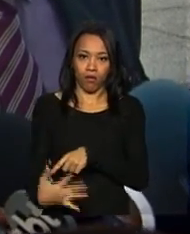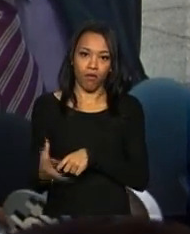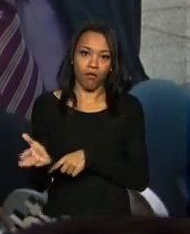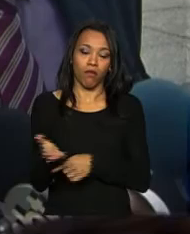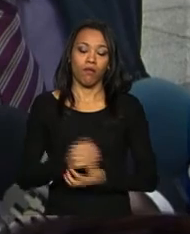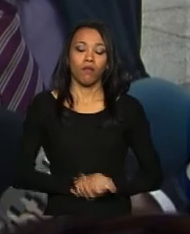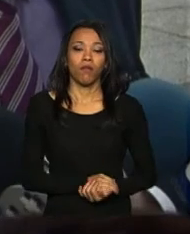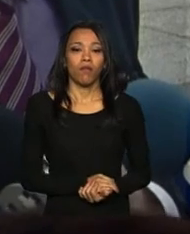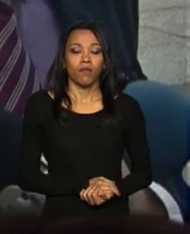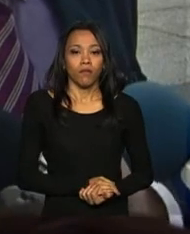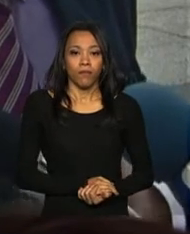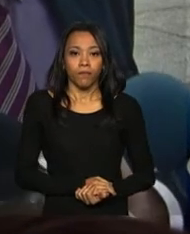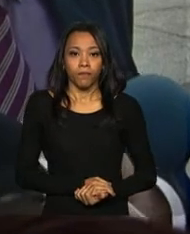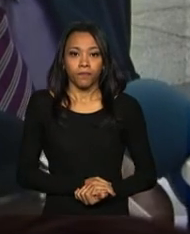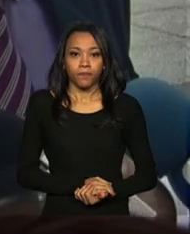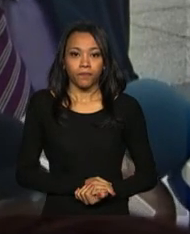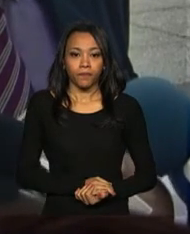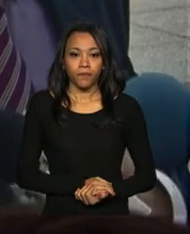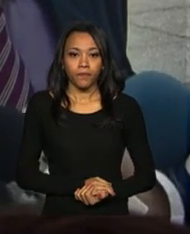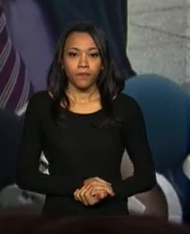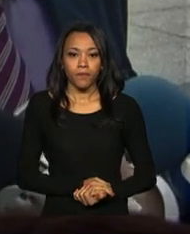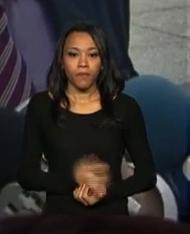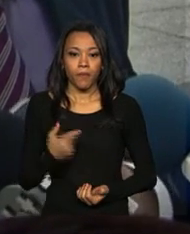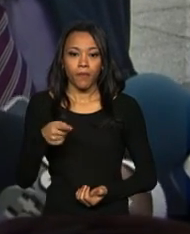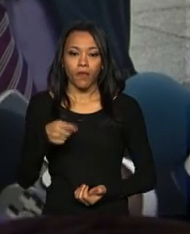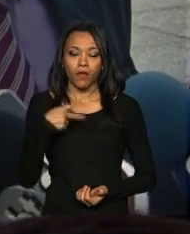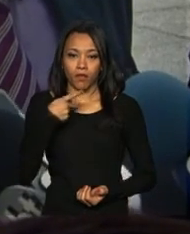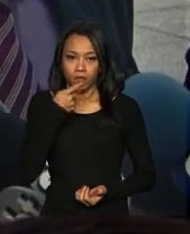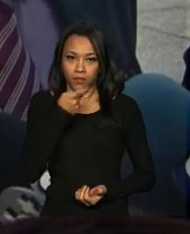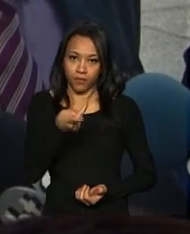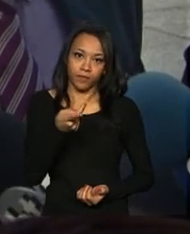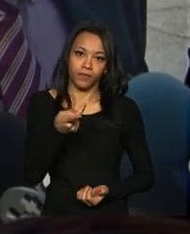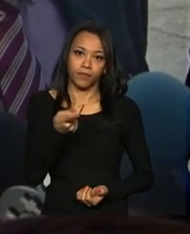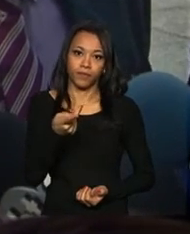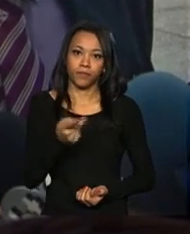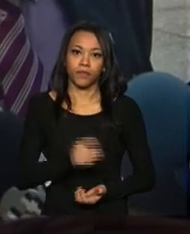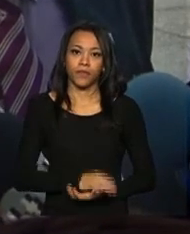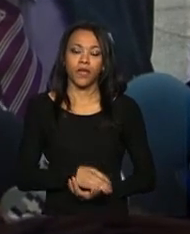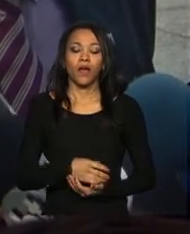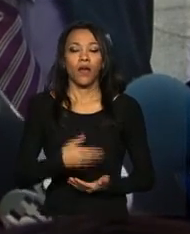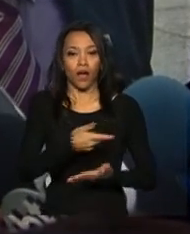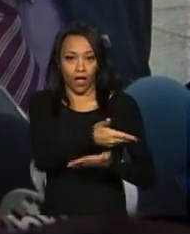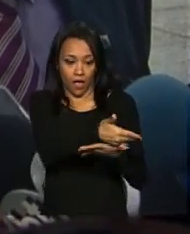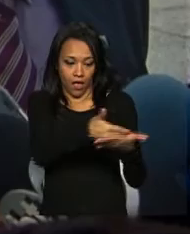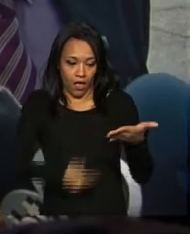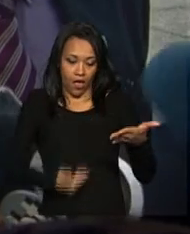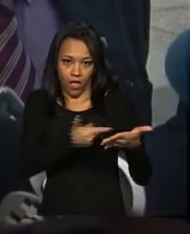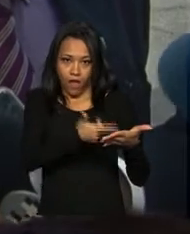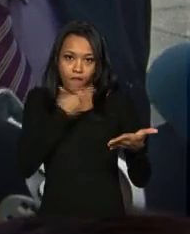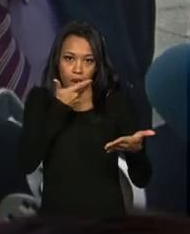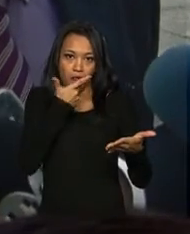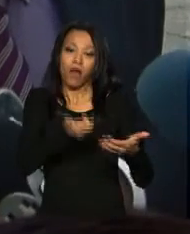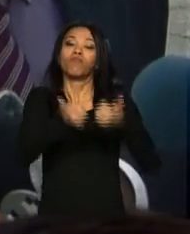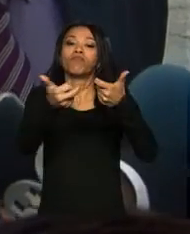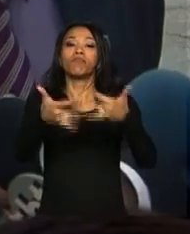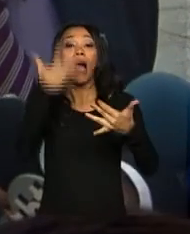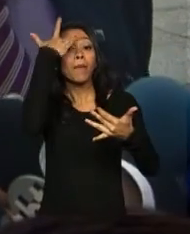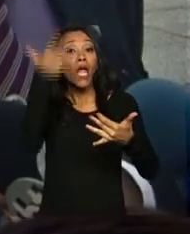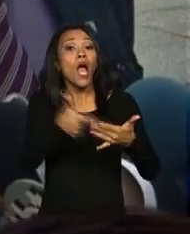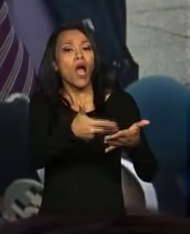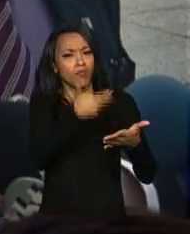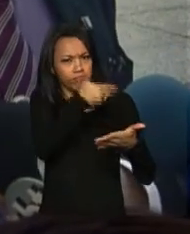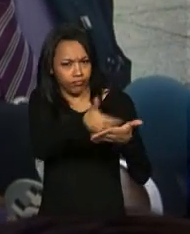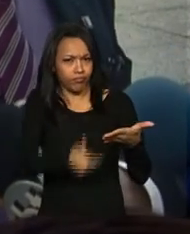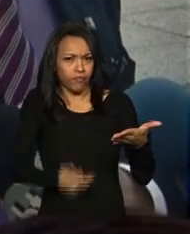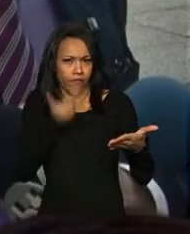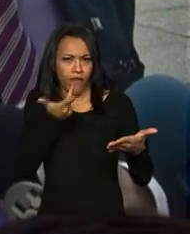na declaração de clima? Eu acho que sim. A declaração é muito boa. A declaração é muito boa, vai ser divulgada amanhã, vocês